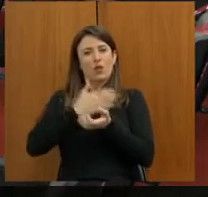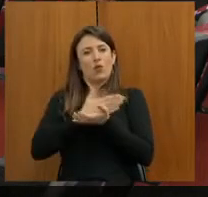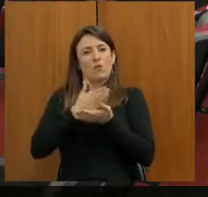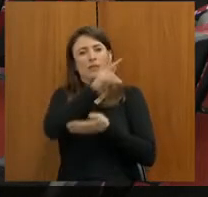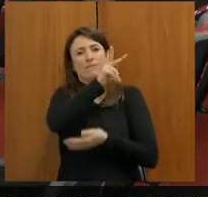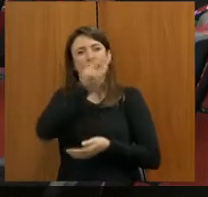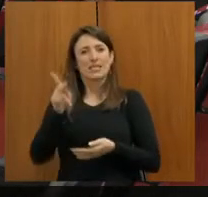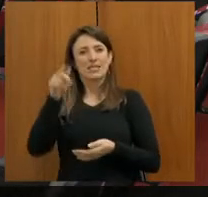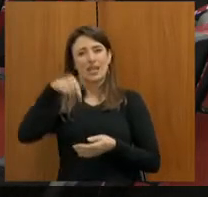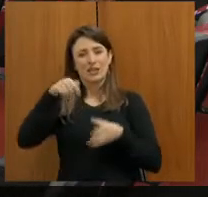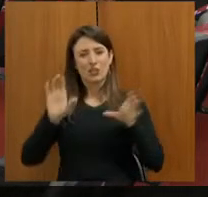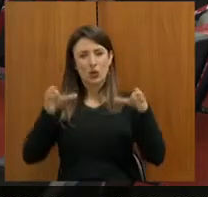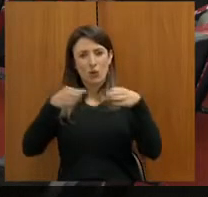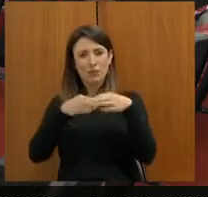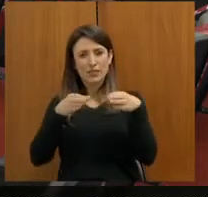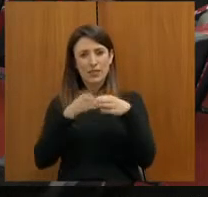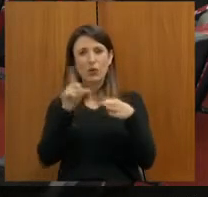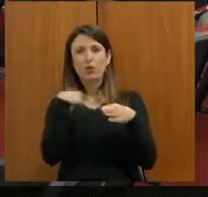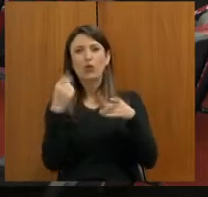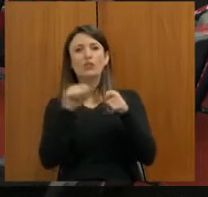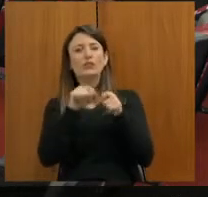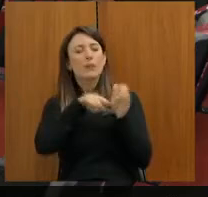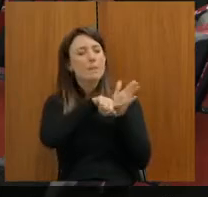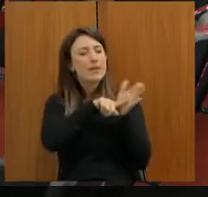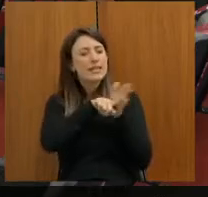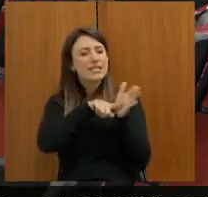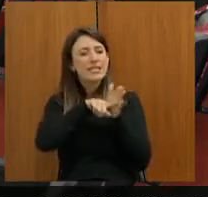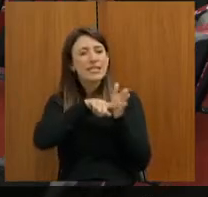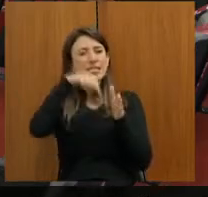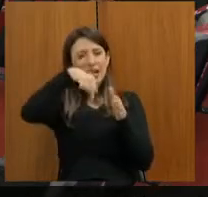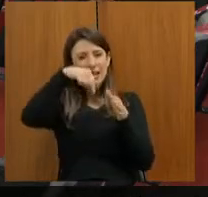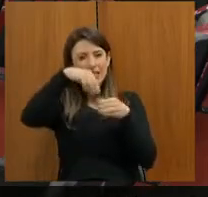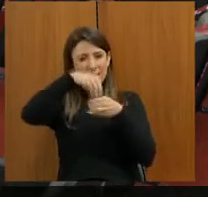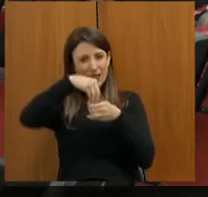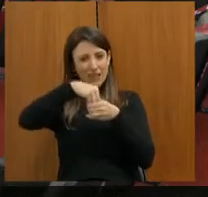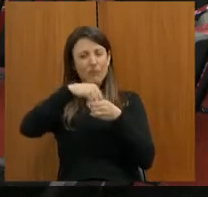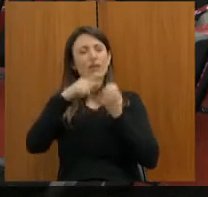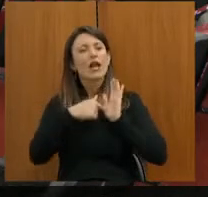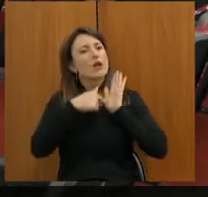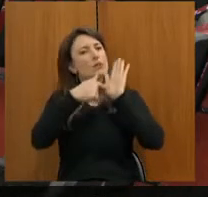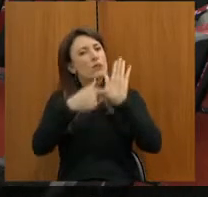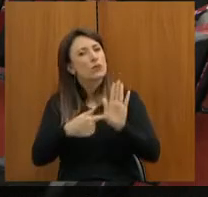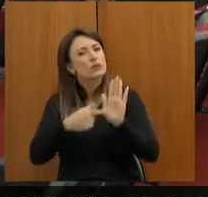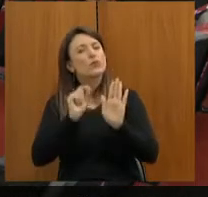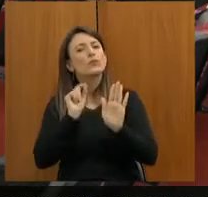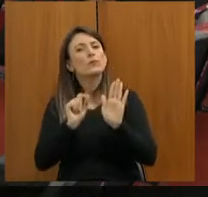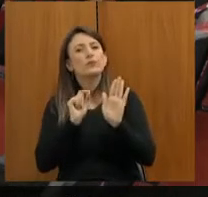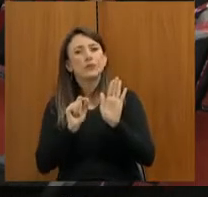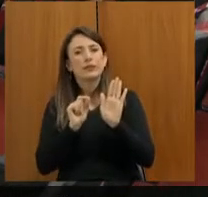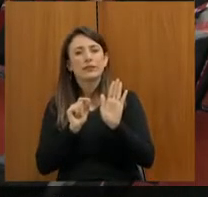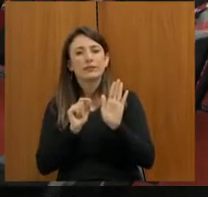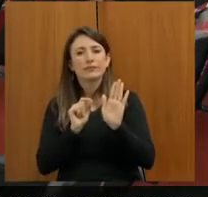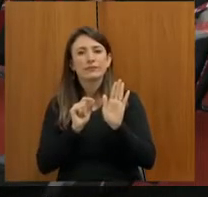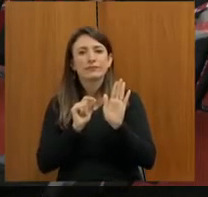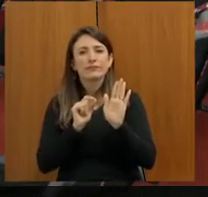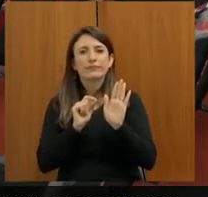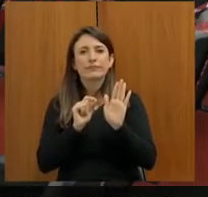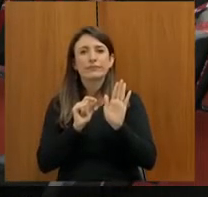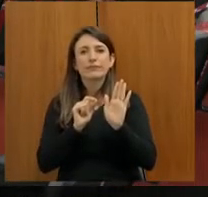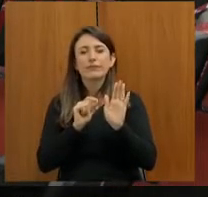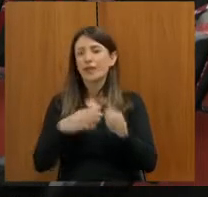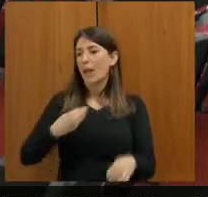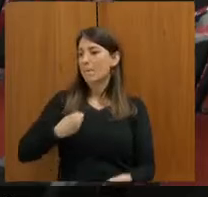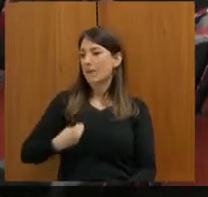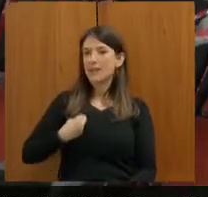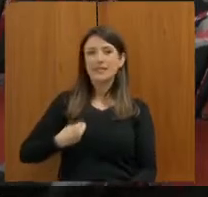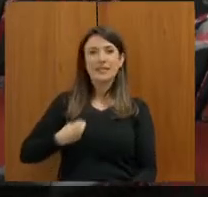da comissão nós fizemos uma pesquisa interna que mostrou que a presença de mais mulheres